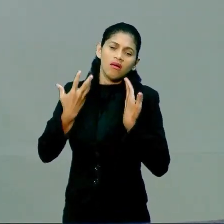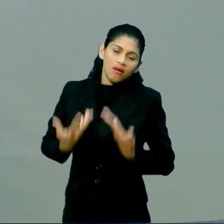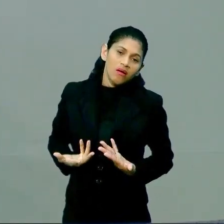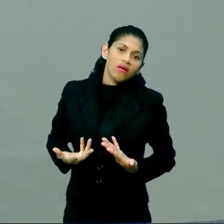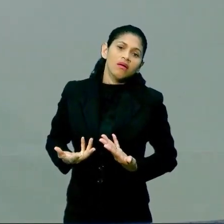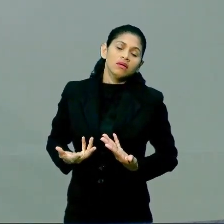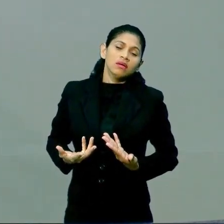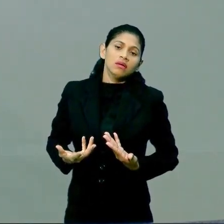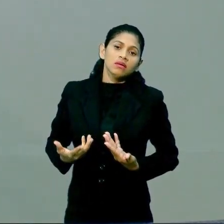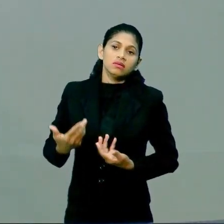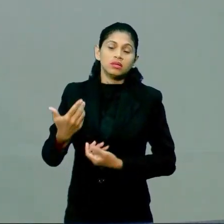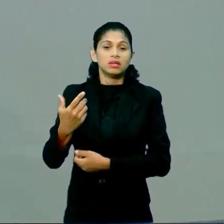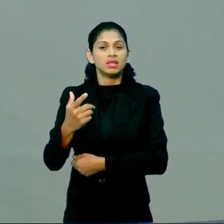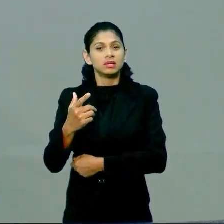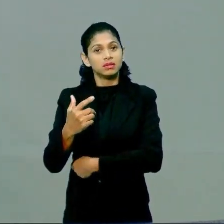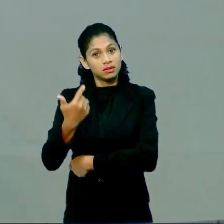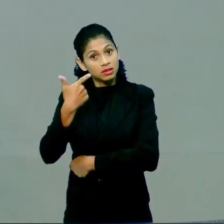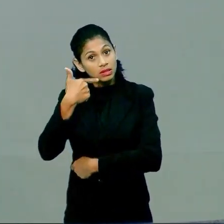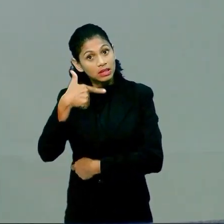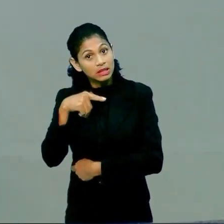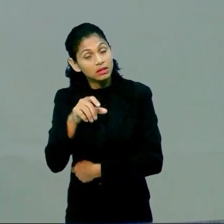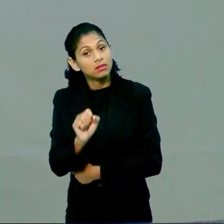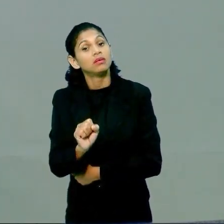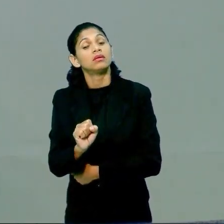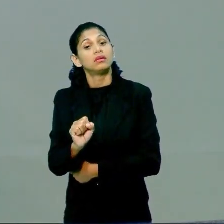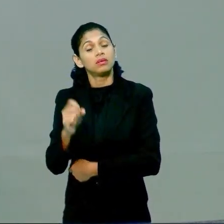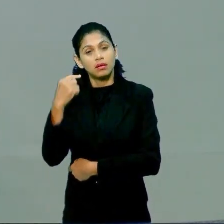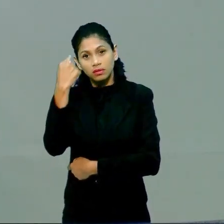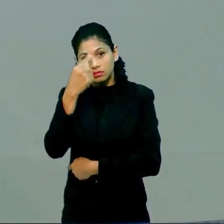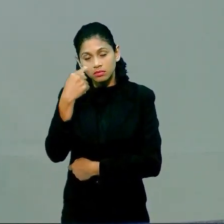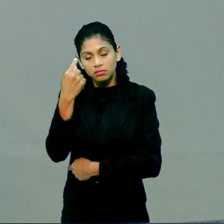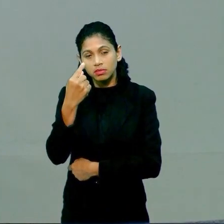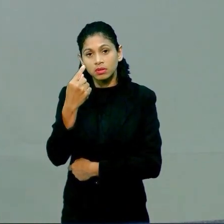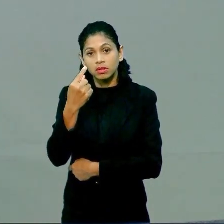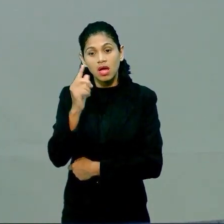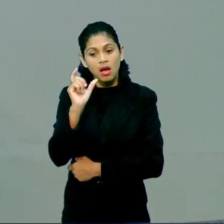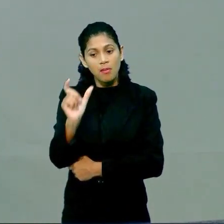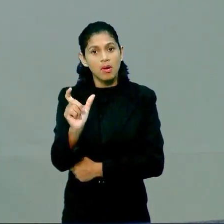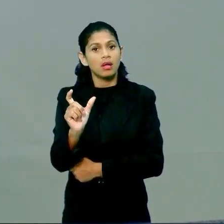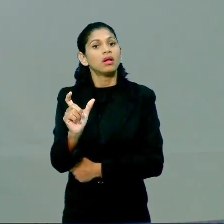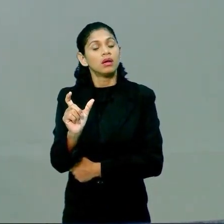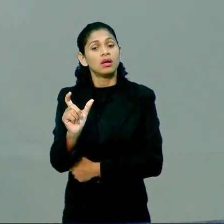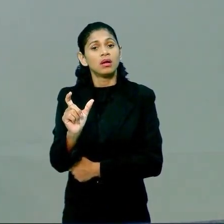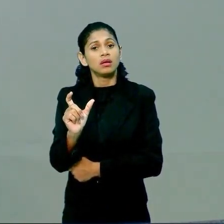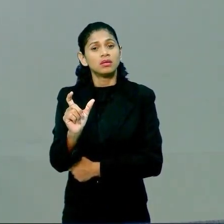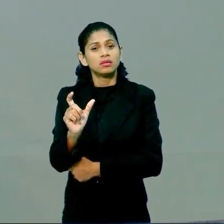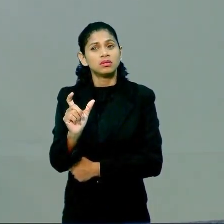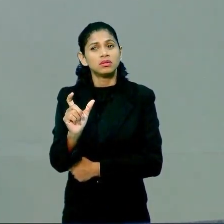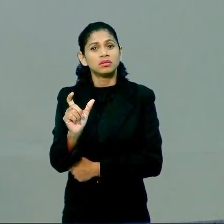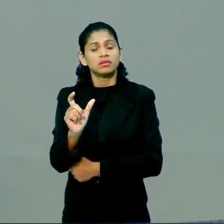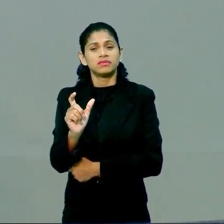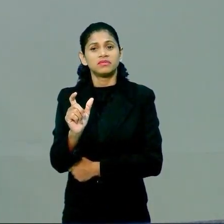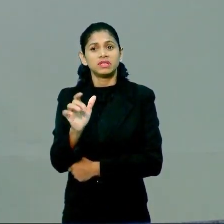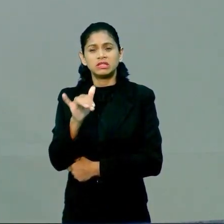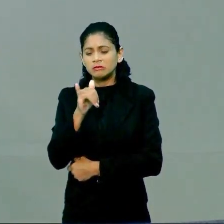espanhola não é cansado mas esse enfado ele vem de o quê de aborrecimento né então